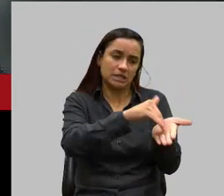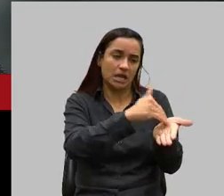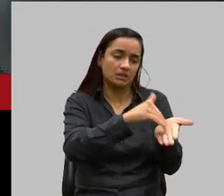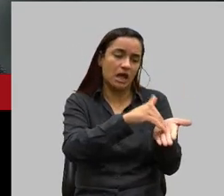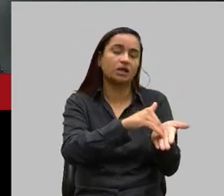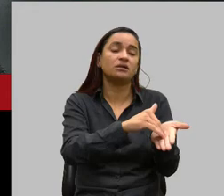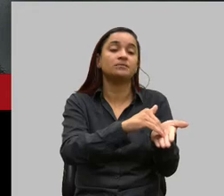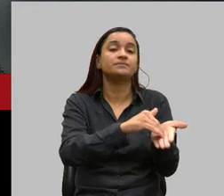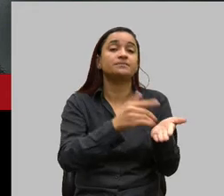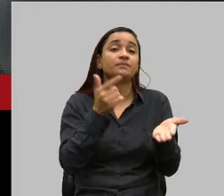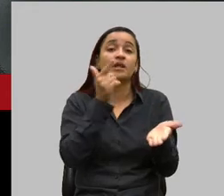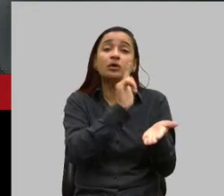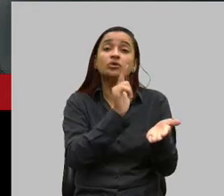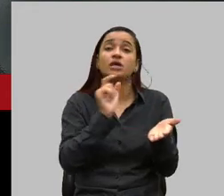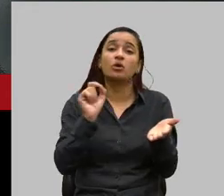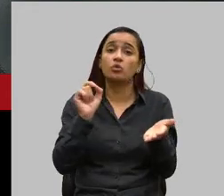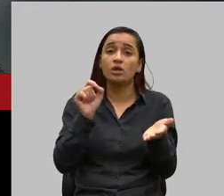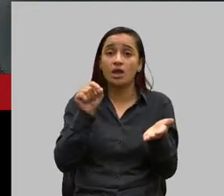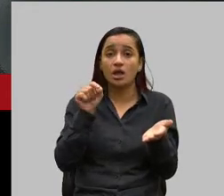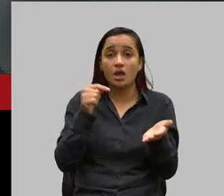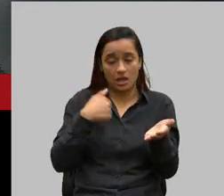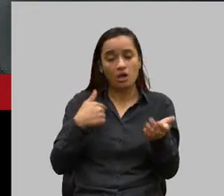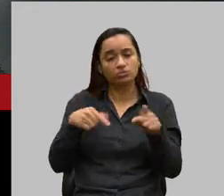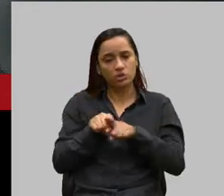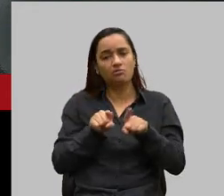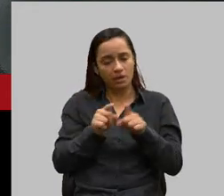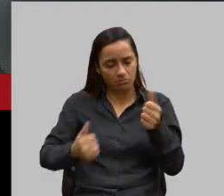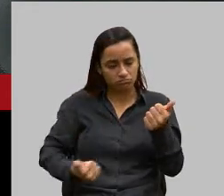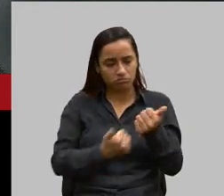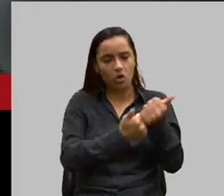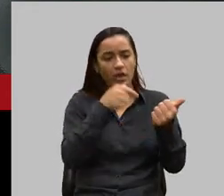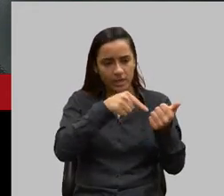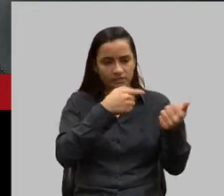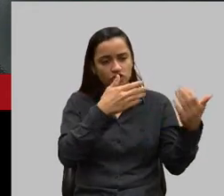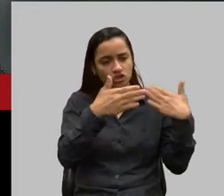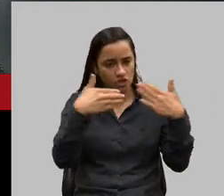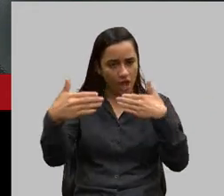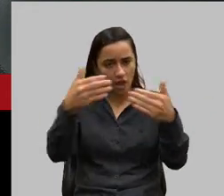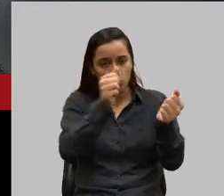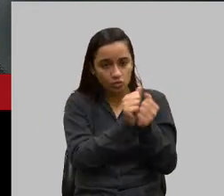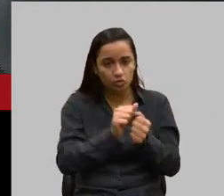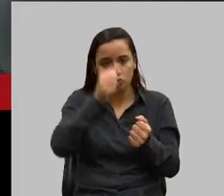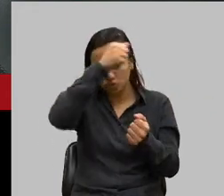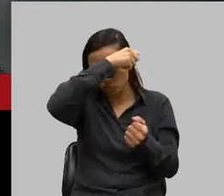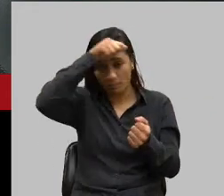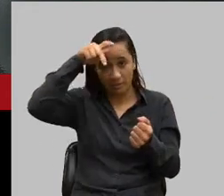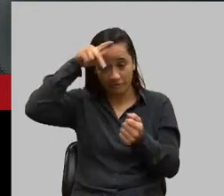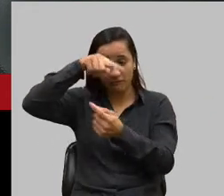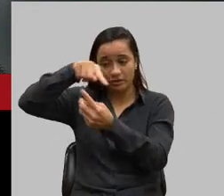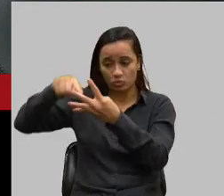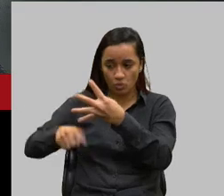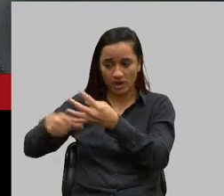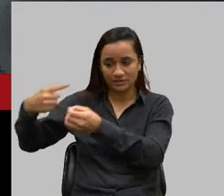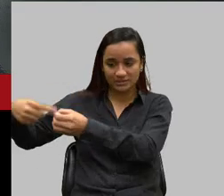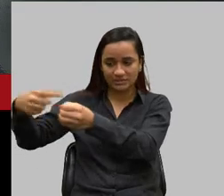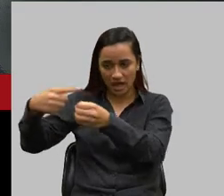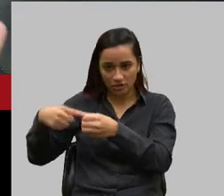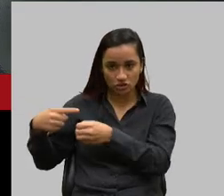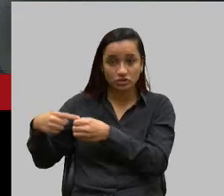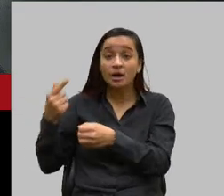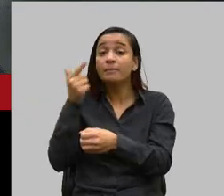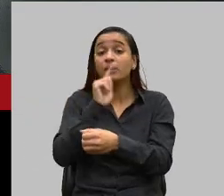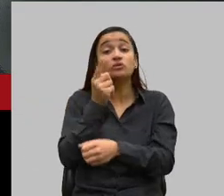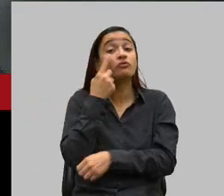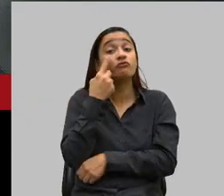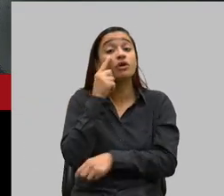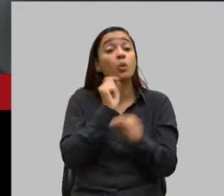possa colaborar com esse diálogo junto com os quatro prefeitos dessas cidades para ver o que que podemos